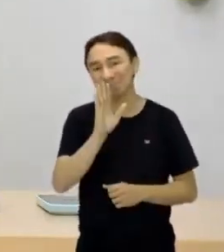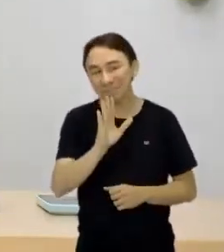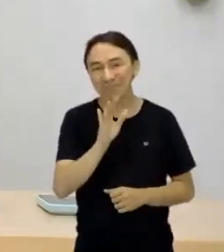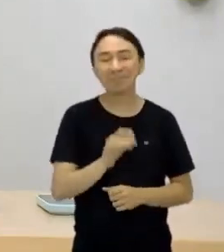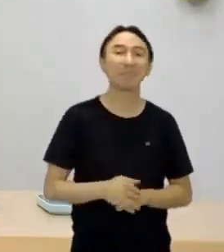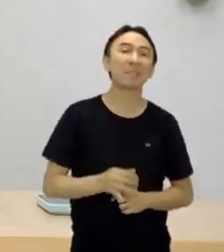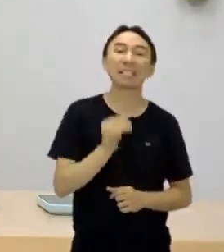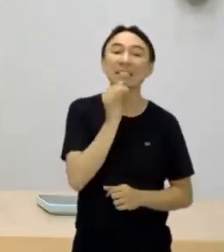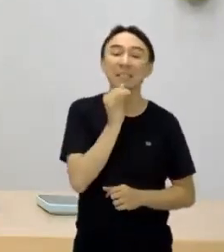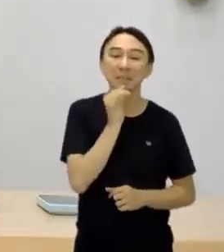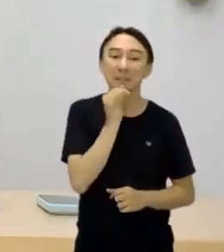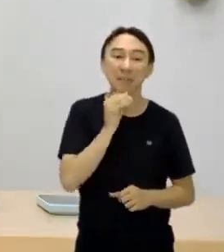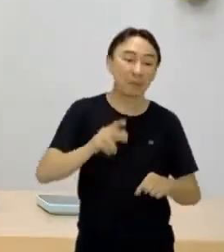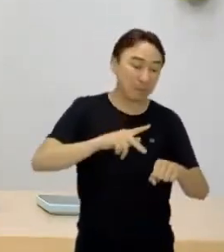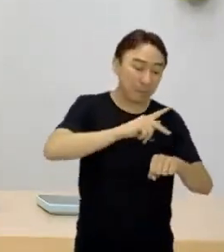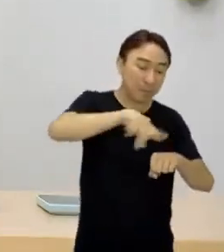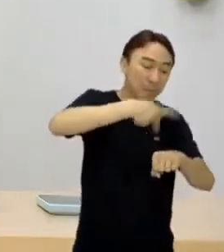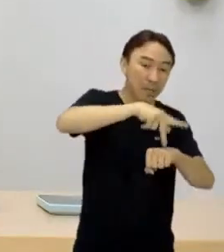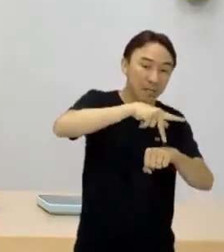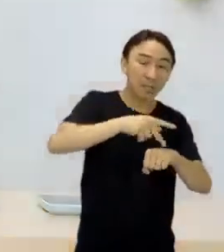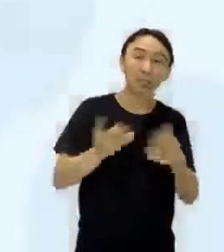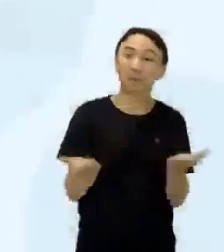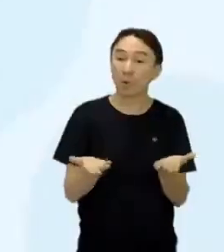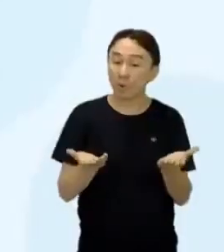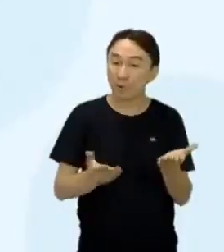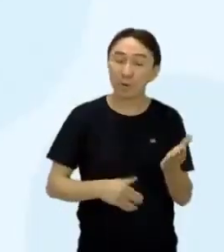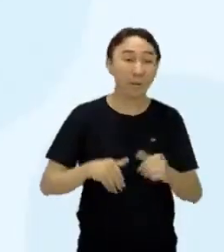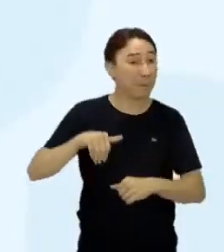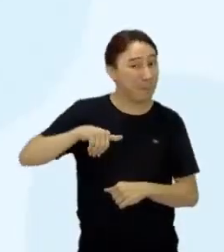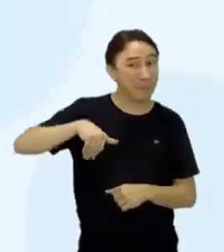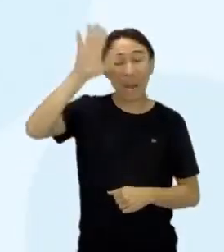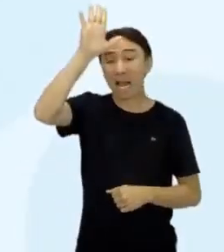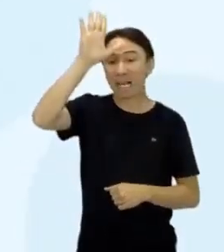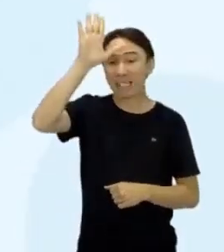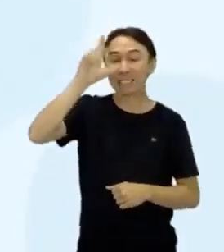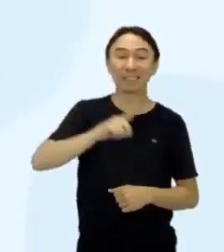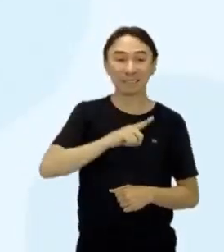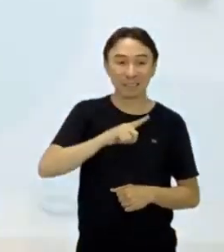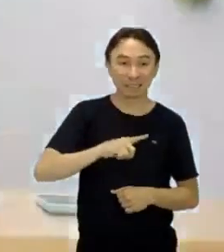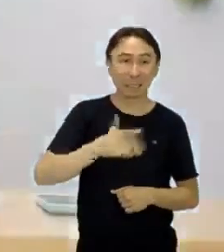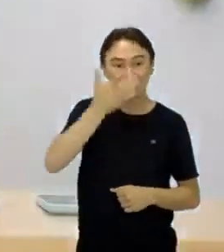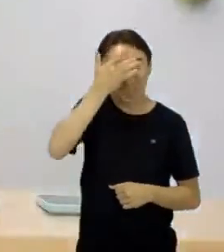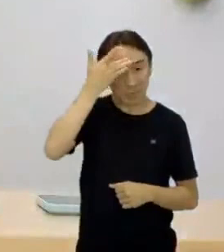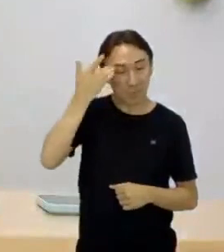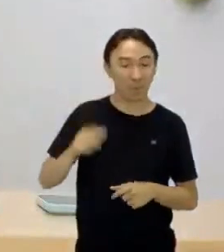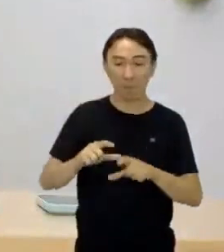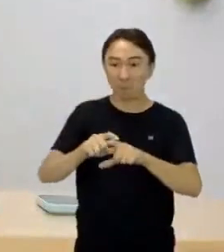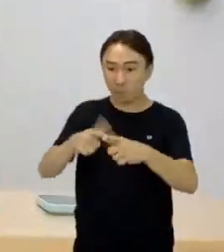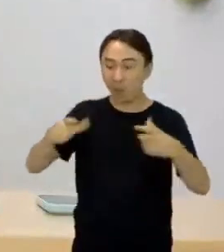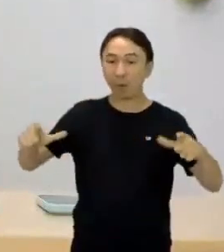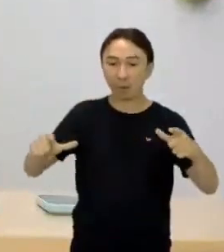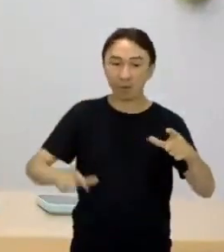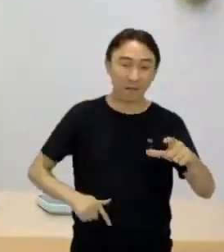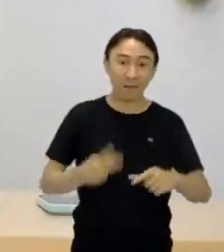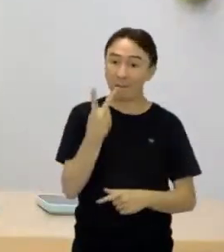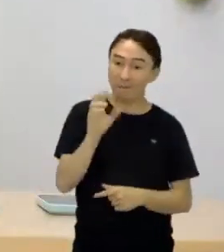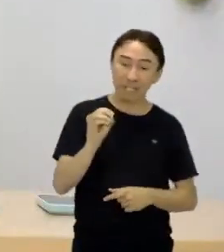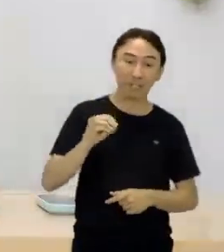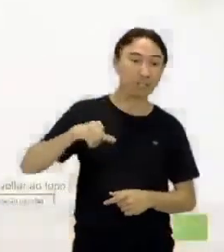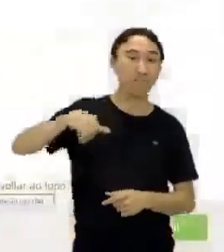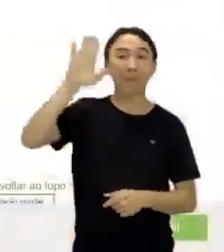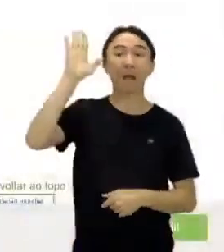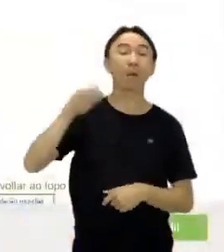os 20 países atuais mais populosos do planeta. Então a gente pode de novo voltar lá para